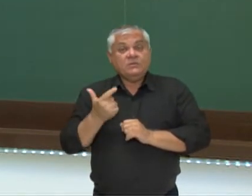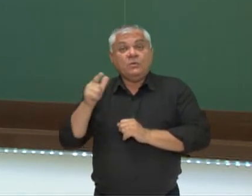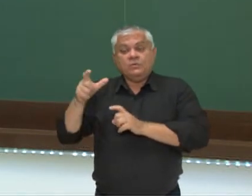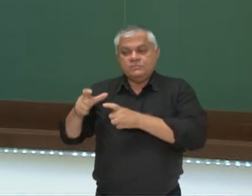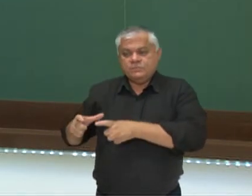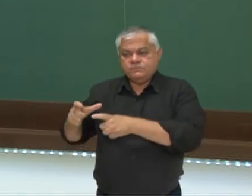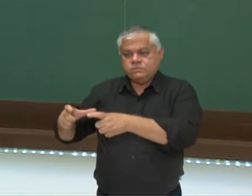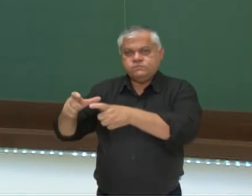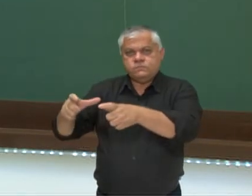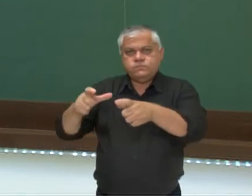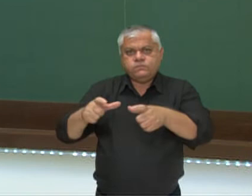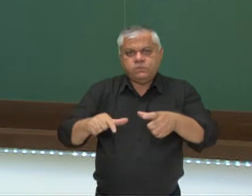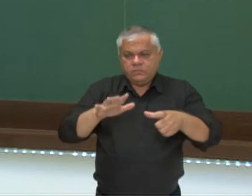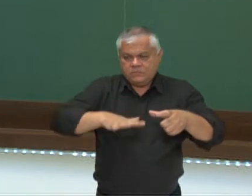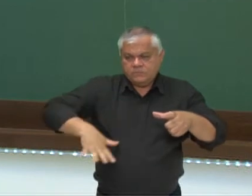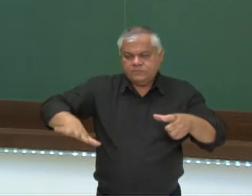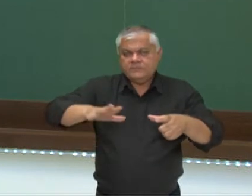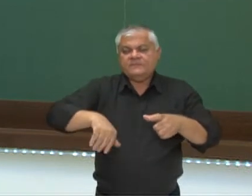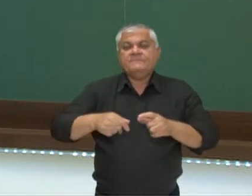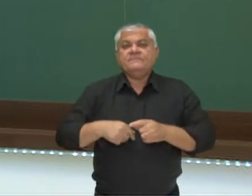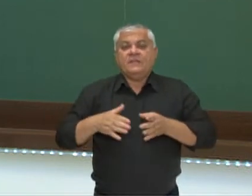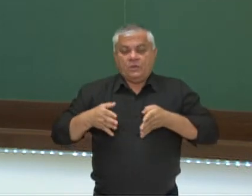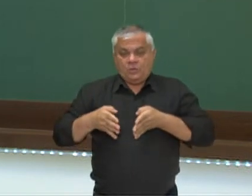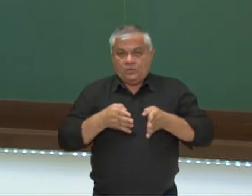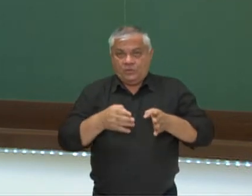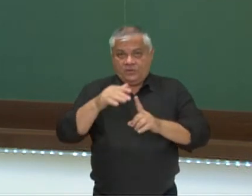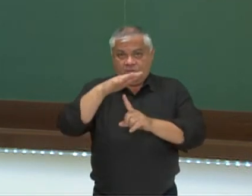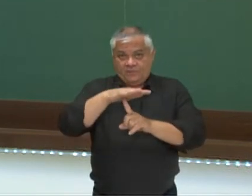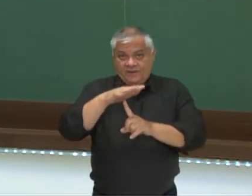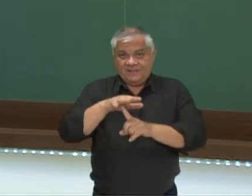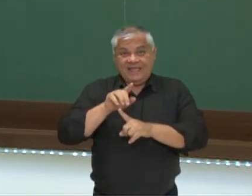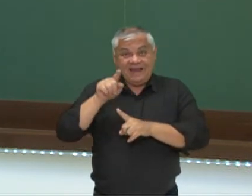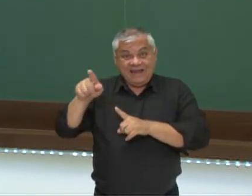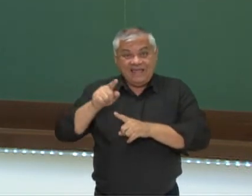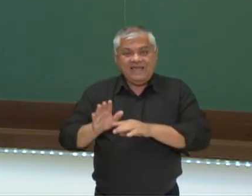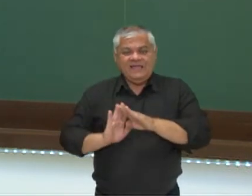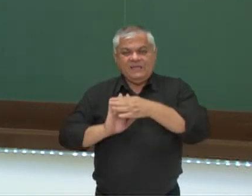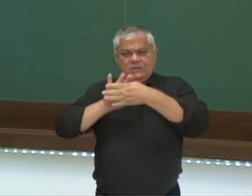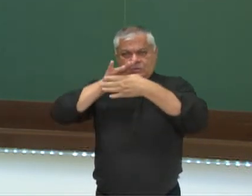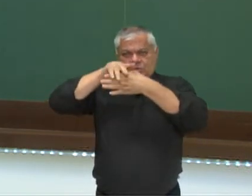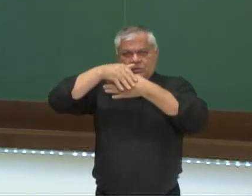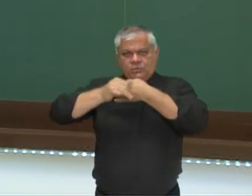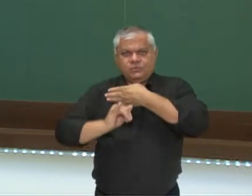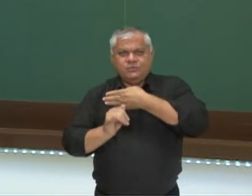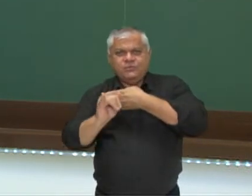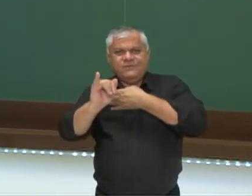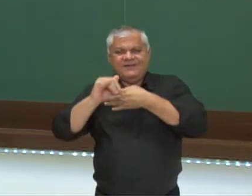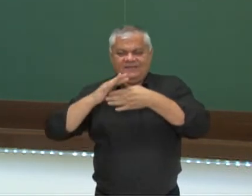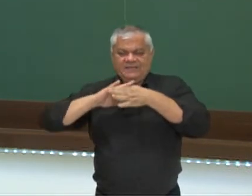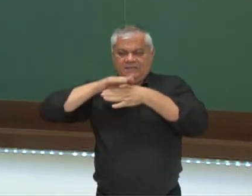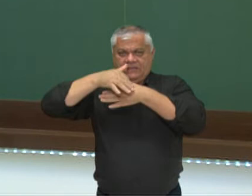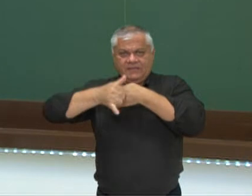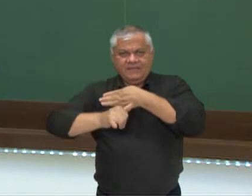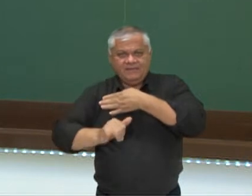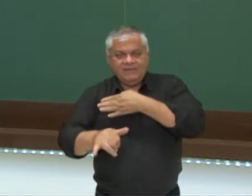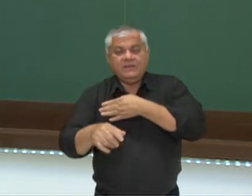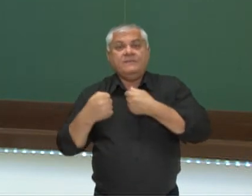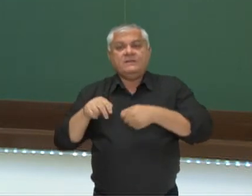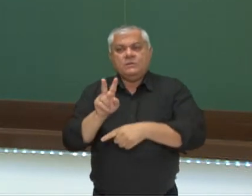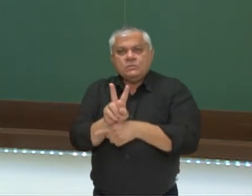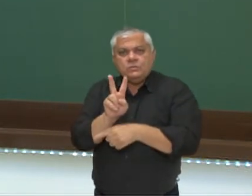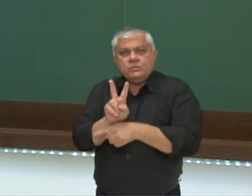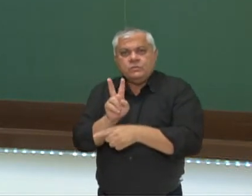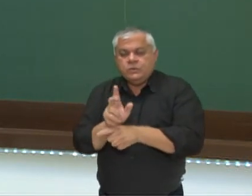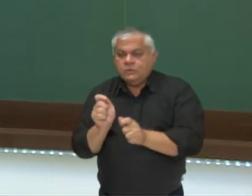de todo o curso do Rio Paraná, a usina hidrelétrica de Itaipu tem uma preocupação muito grande com a manutenção dessas bacias